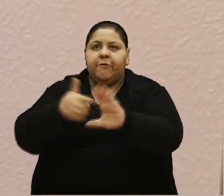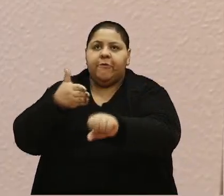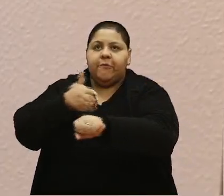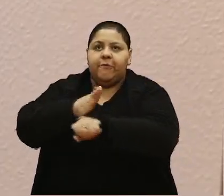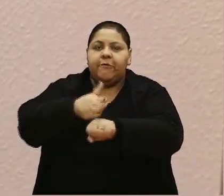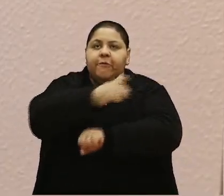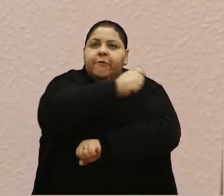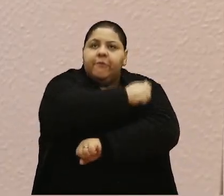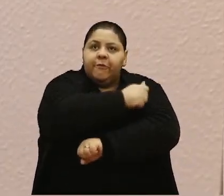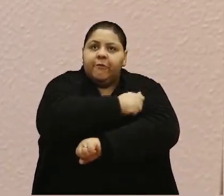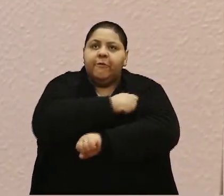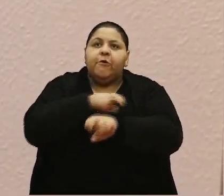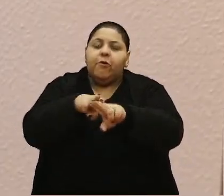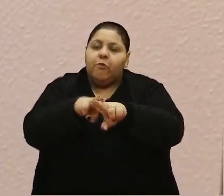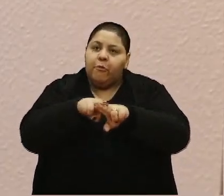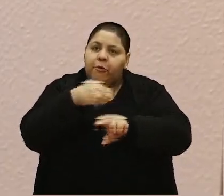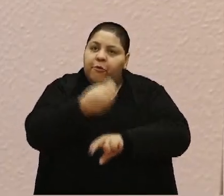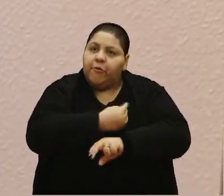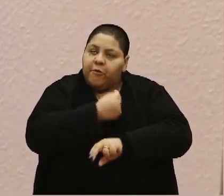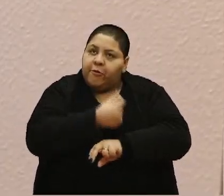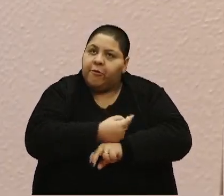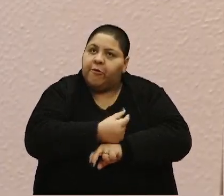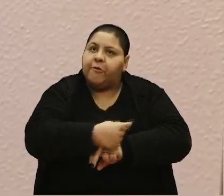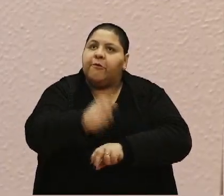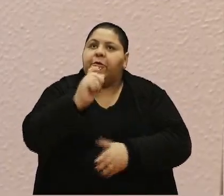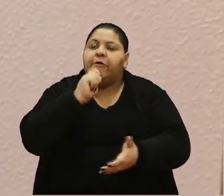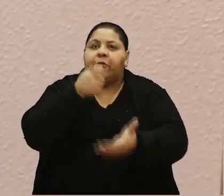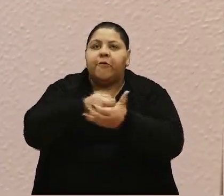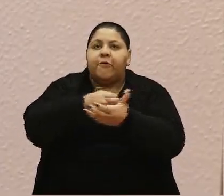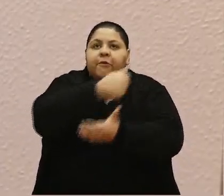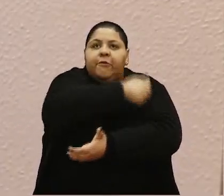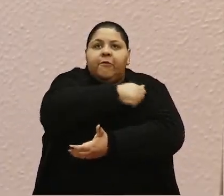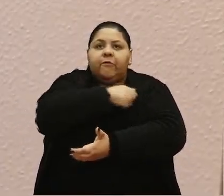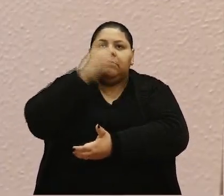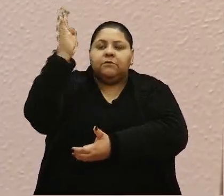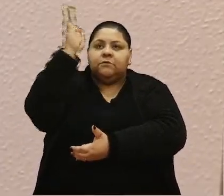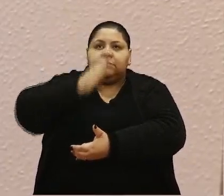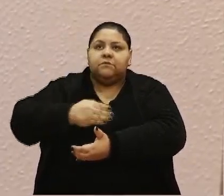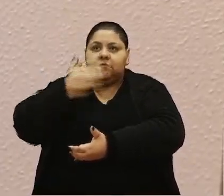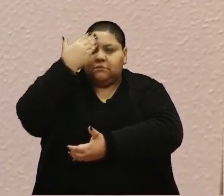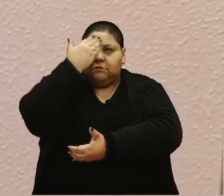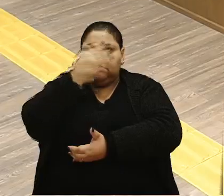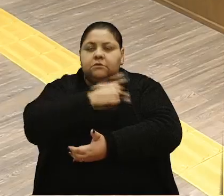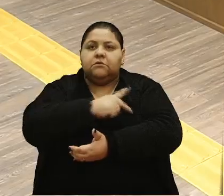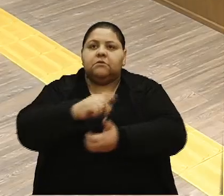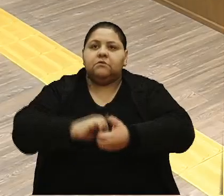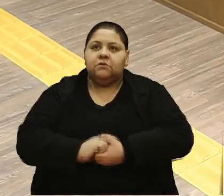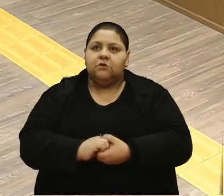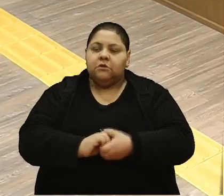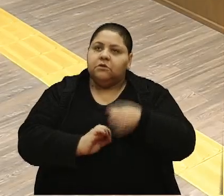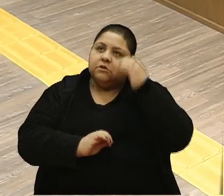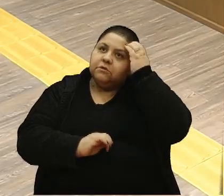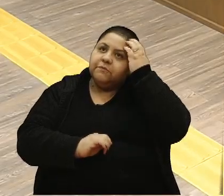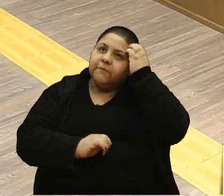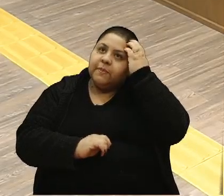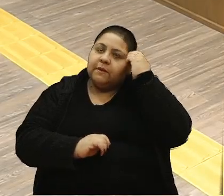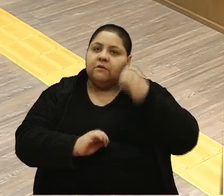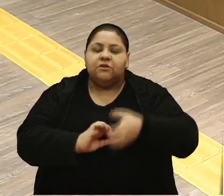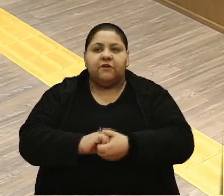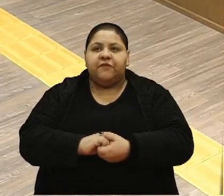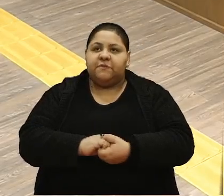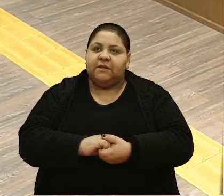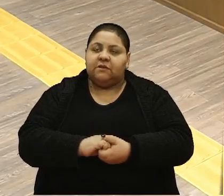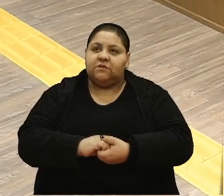estudantil. Portanto, vida longa à UNE, vida longa a luta dos estudantes brasileiros. Obrigada, senhor presidente. Obrigado, vereador Andressa Marques.